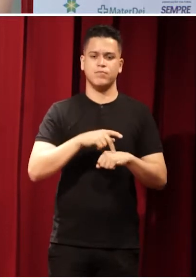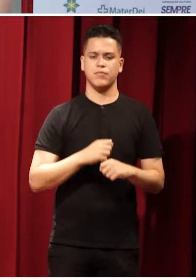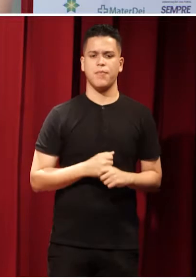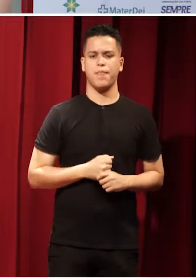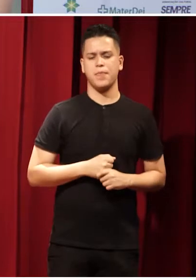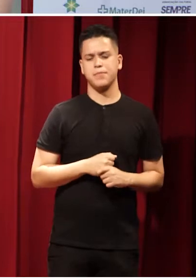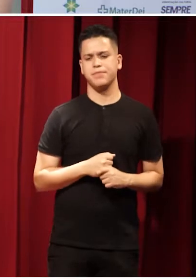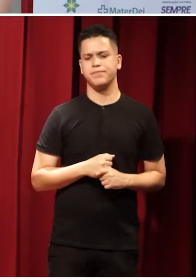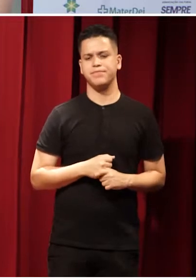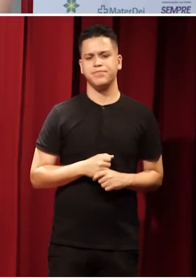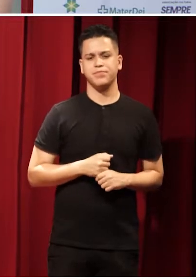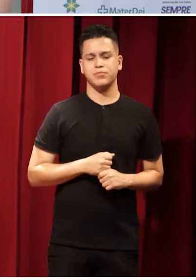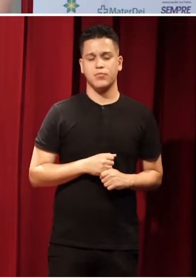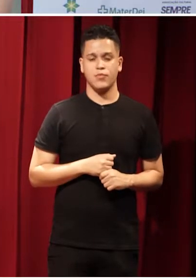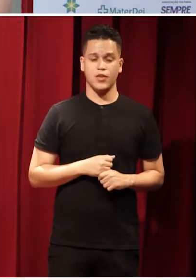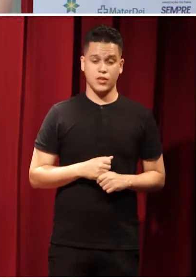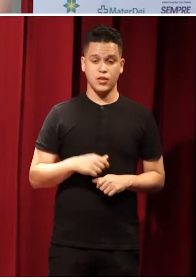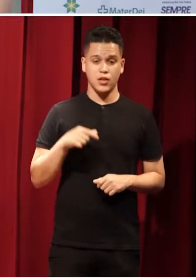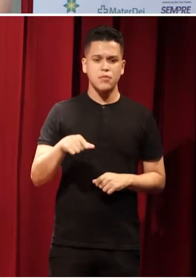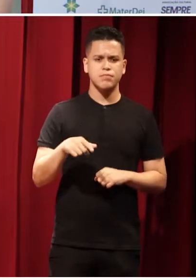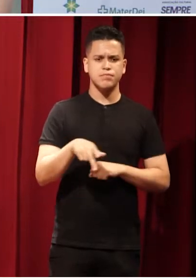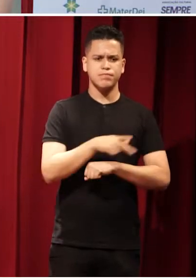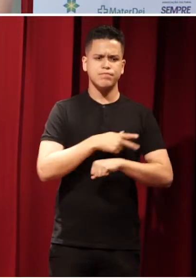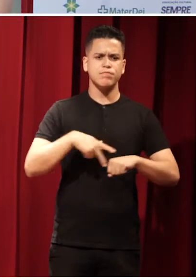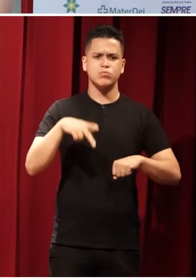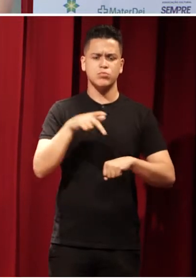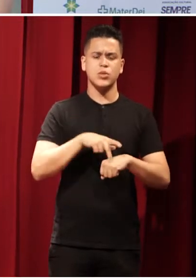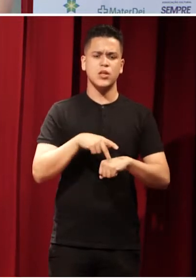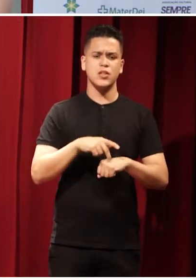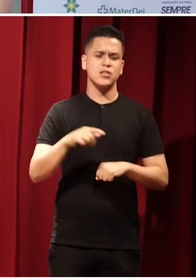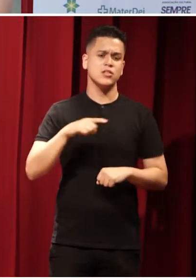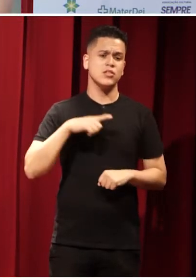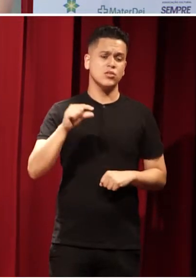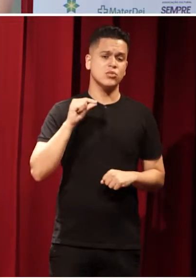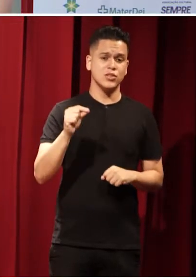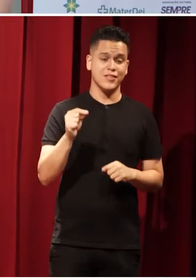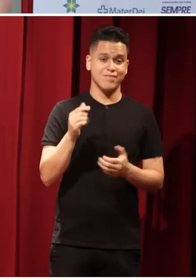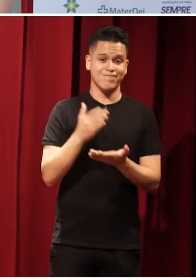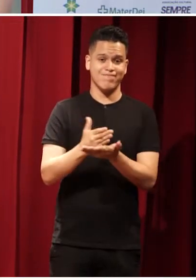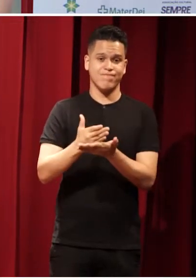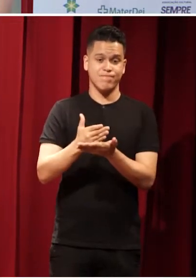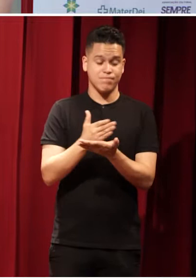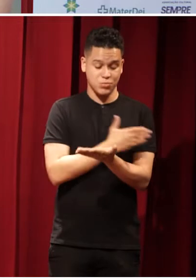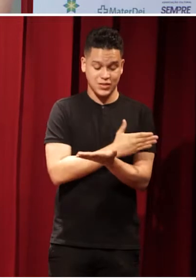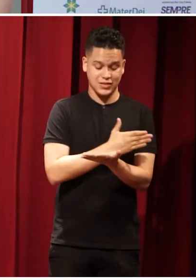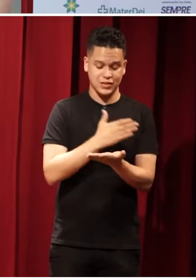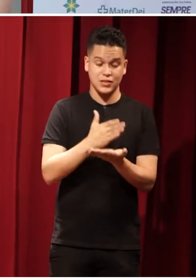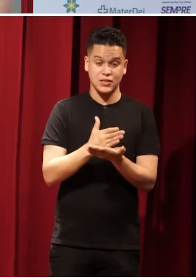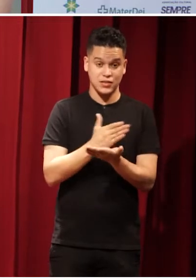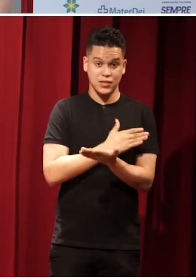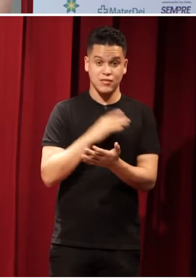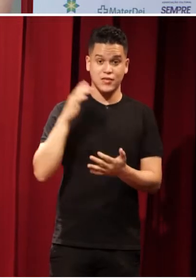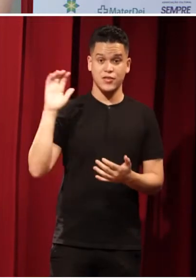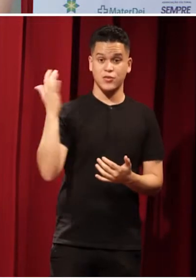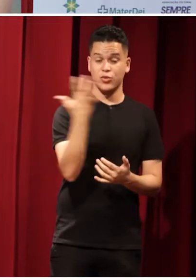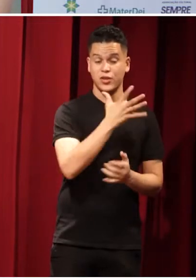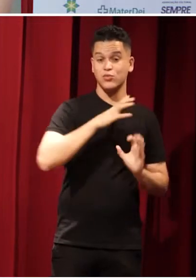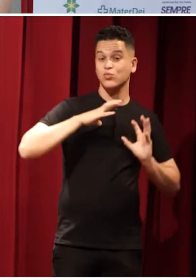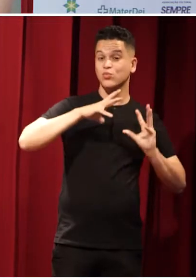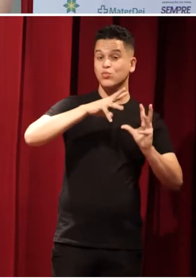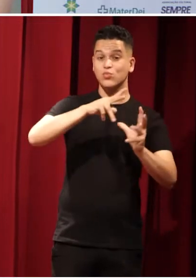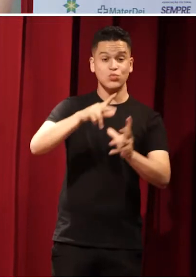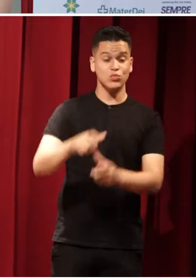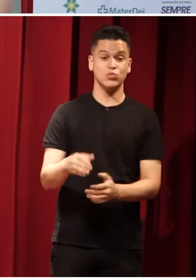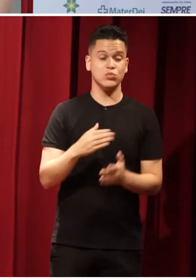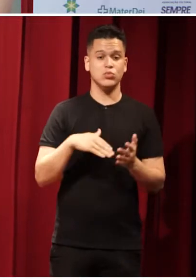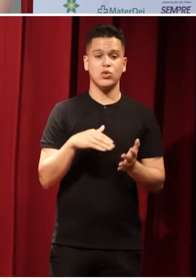9 países que detêm metade da área de florestas tropicais do mundo.